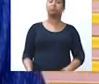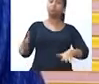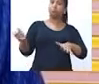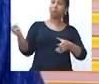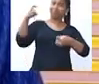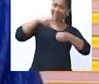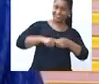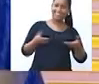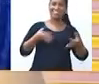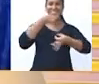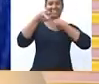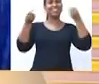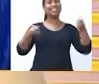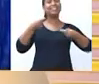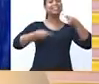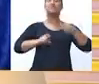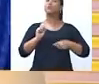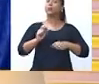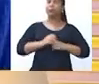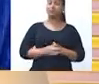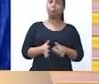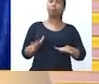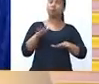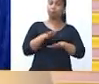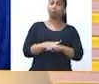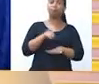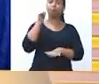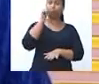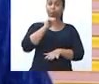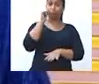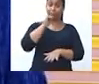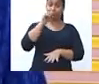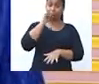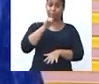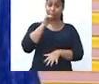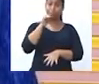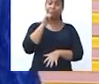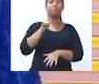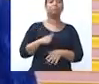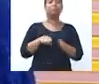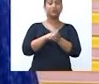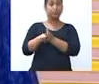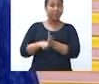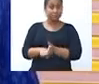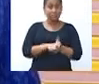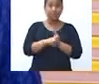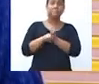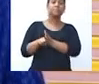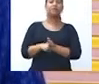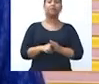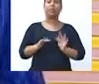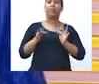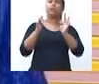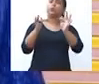De volta com o Ponto de Vista, hoje discutindo a inserção da mulher nas pesquisas científicas, tecnológicas, de